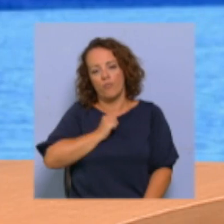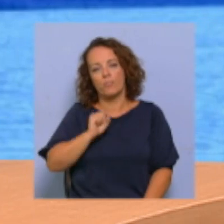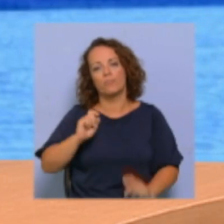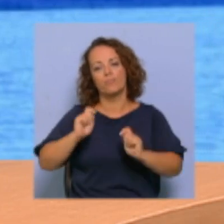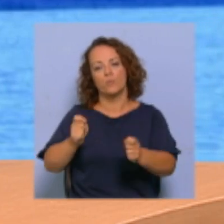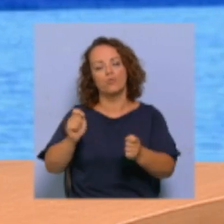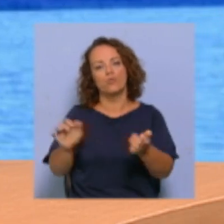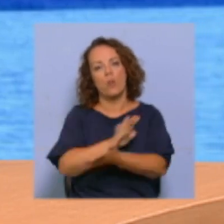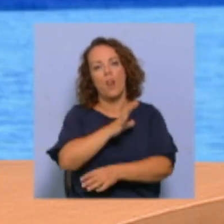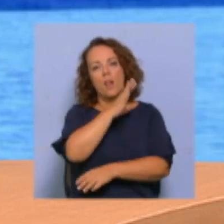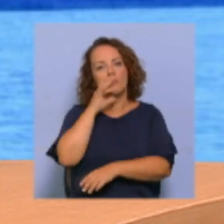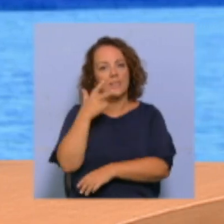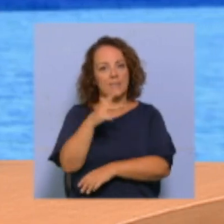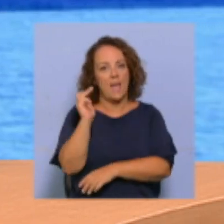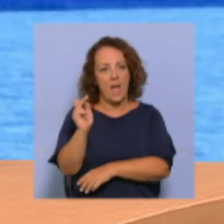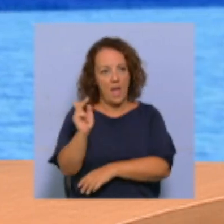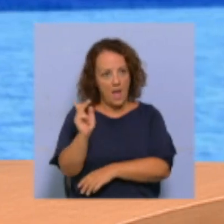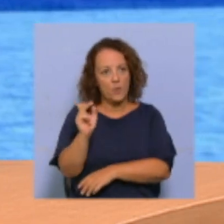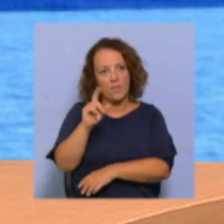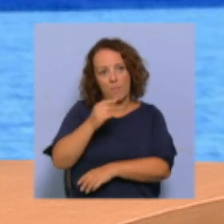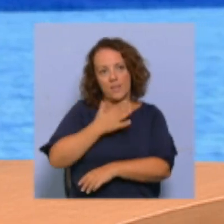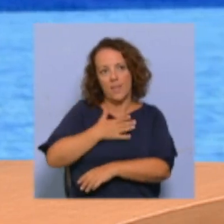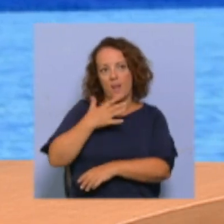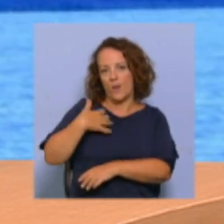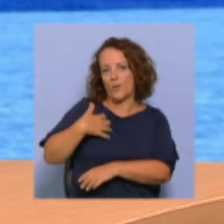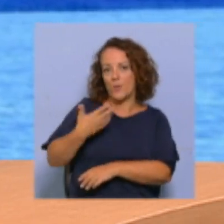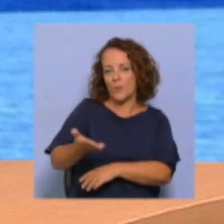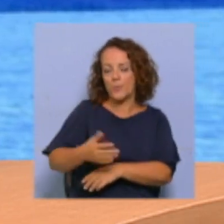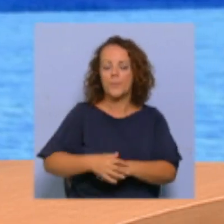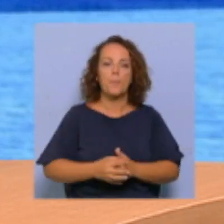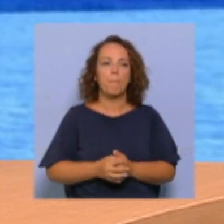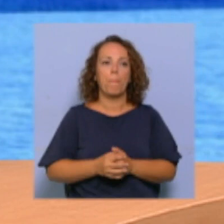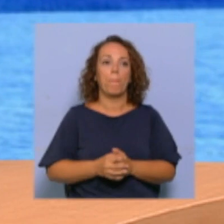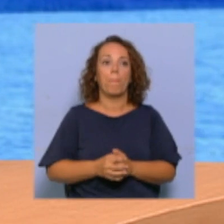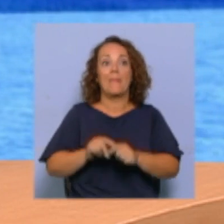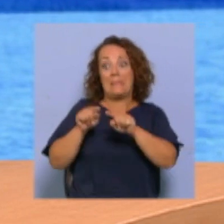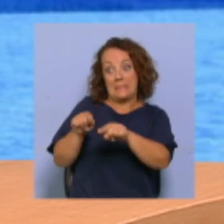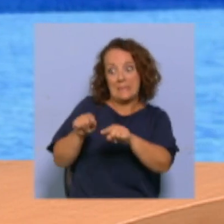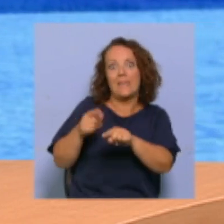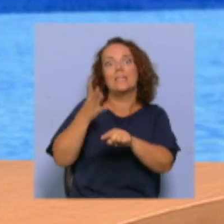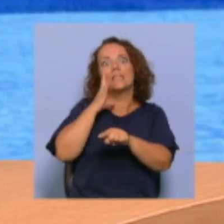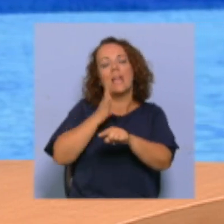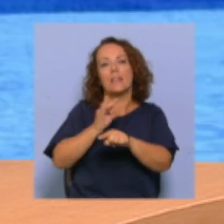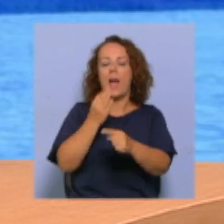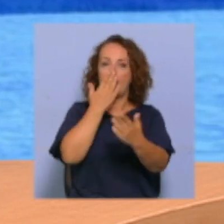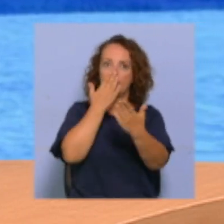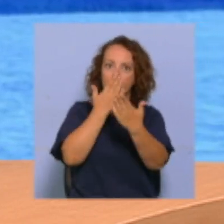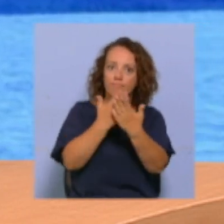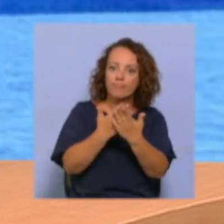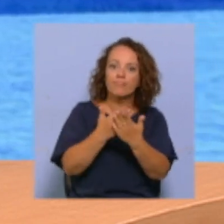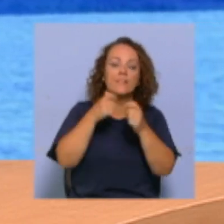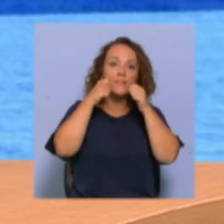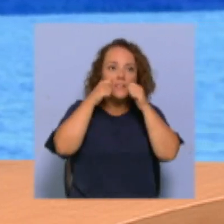também pelo seu centenário, prémios que também muito nos honram e de que muito nos orgulhamos. Aí vamos tentar fazer uma entrega física no local, não